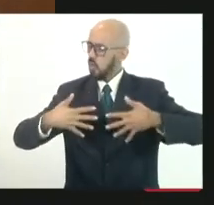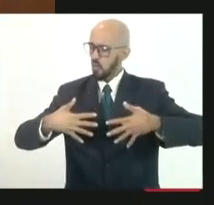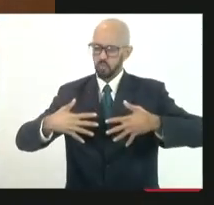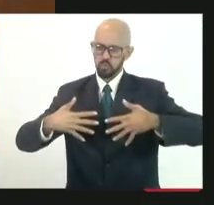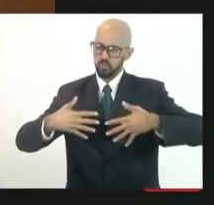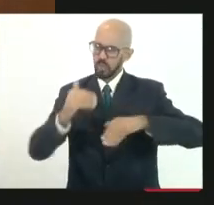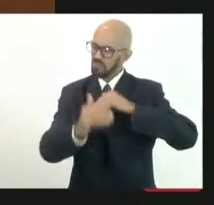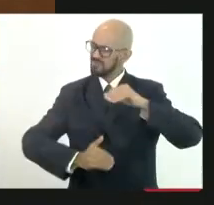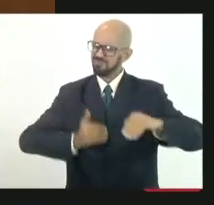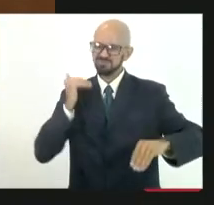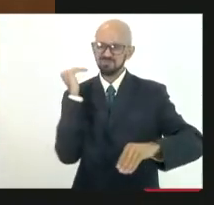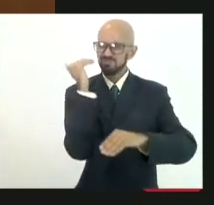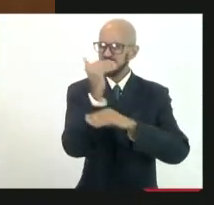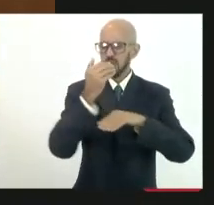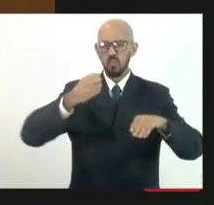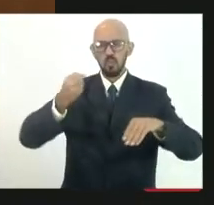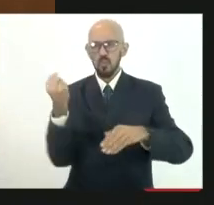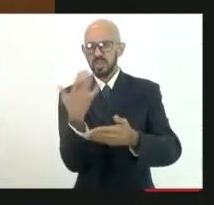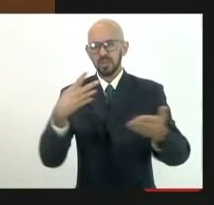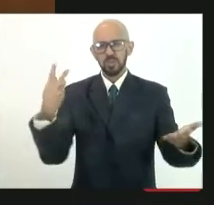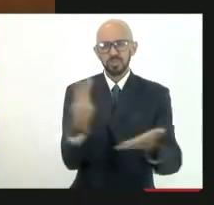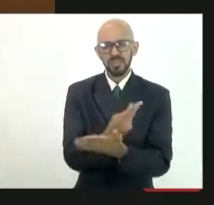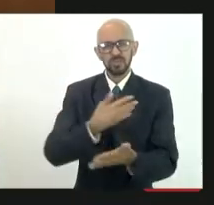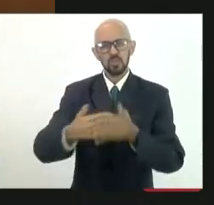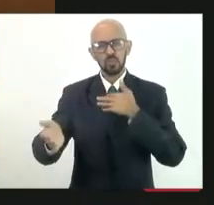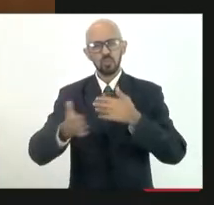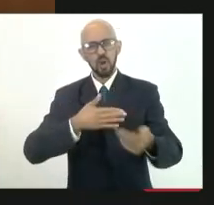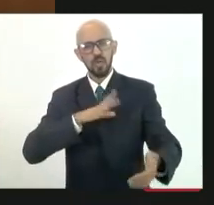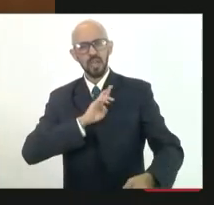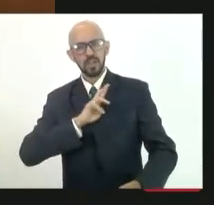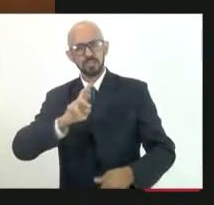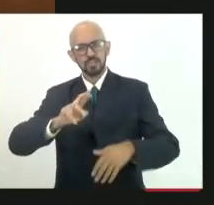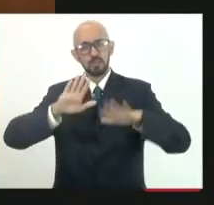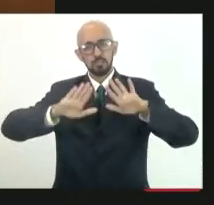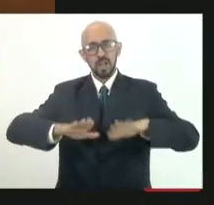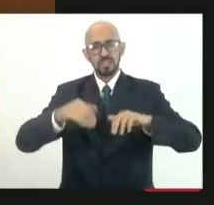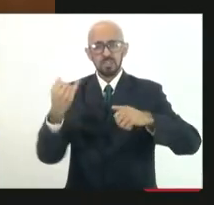quando se abate contra qualquer religião. Entretanto,